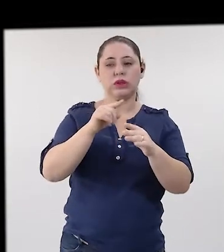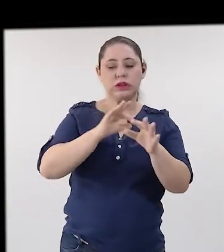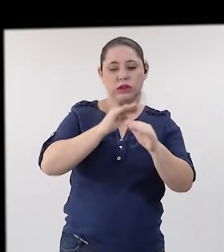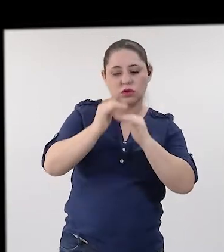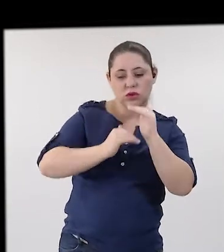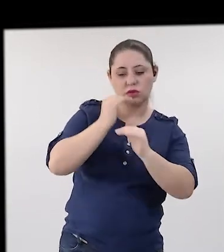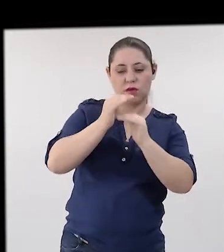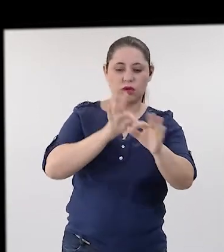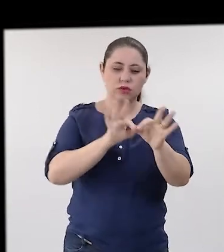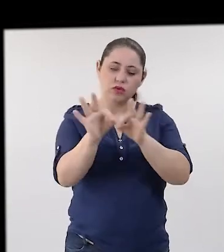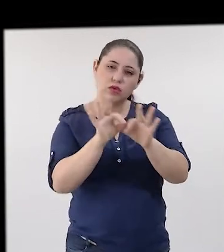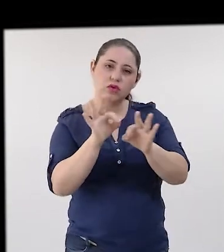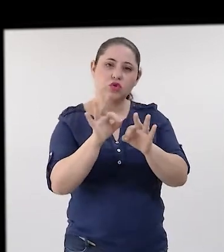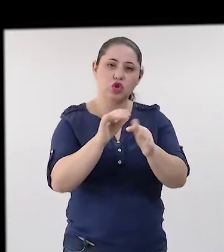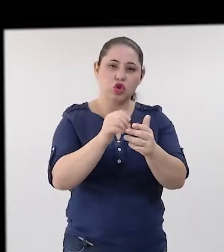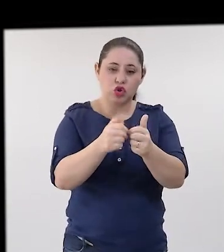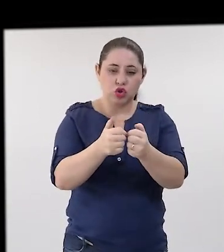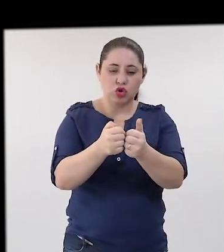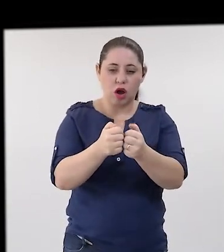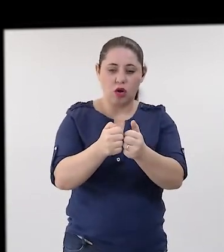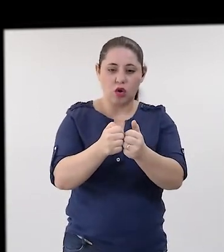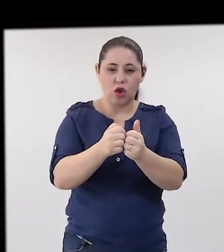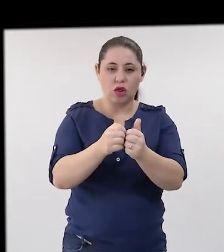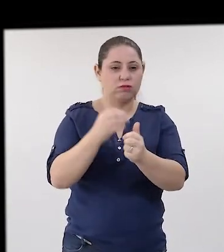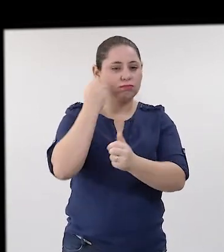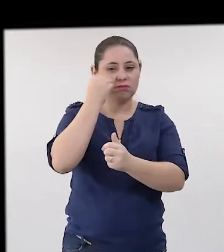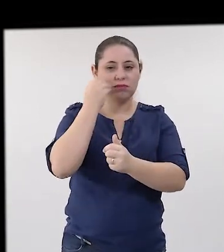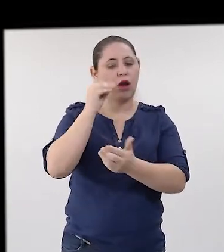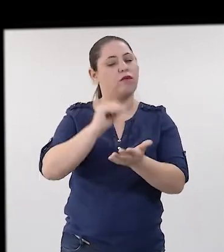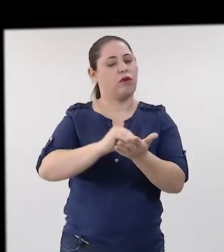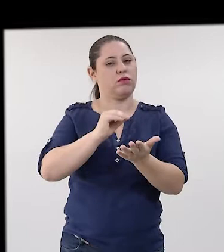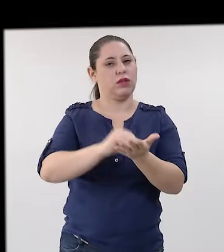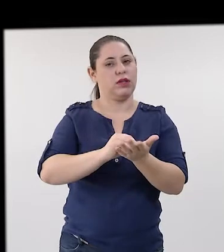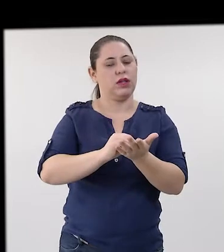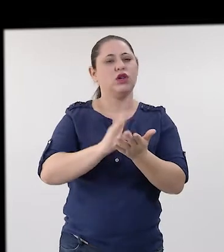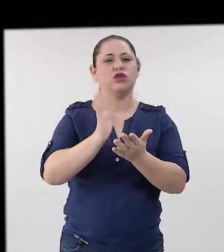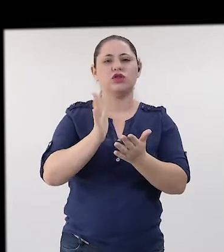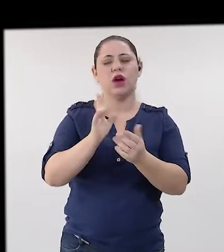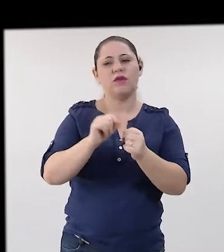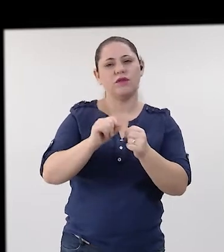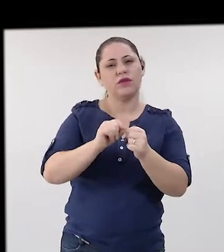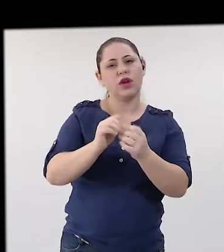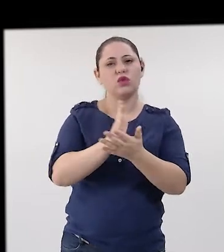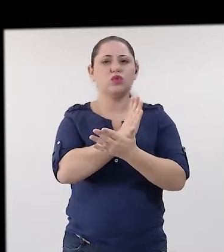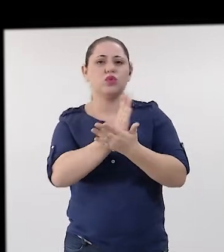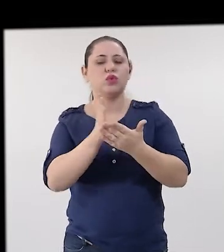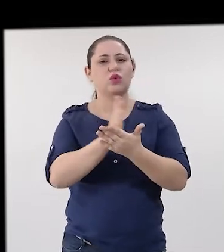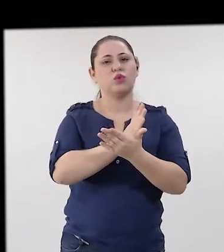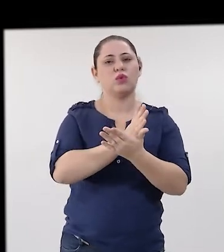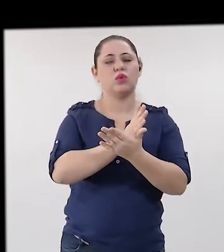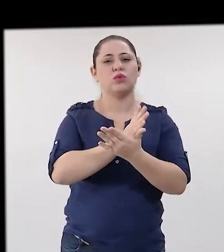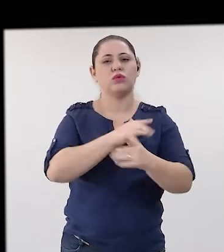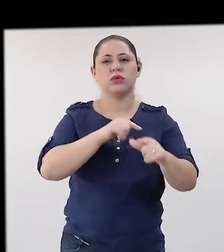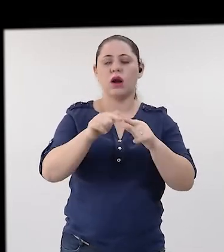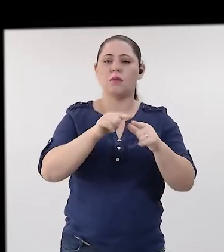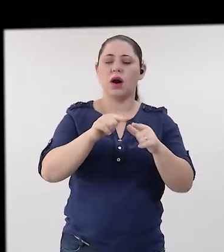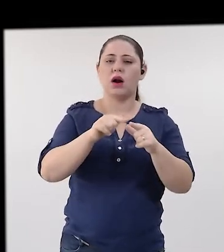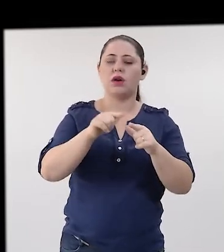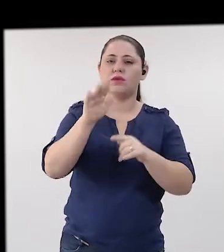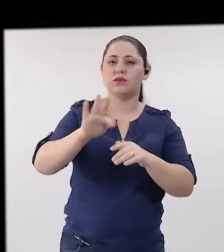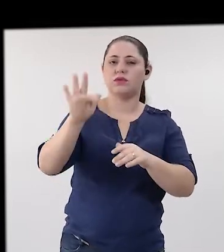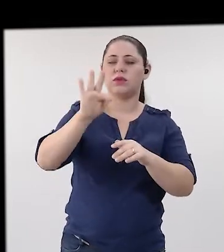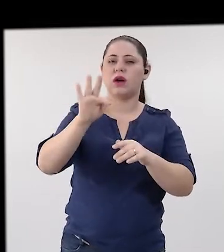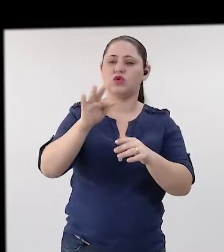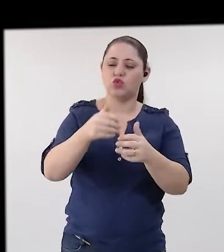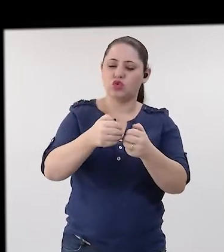o desenvolvimento de jogos, ninguém tinha uma experiência consolidada. Então, a gente já tinha desenvolvido alguns trabalhos acadêmicos que envolviam jogos,